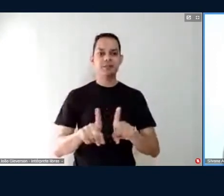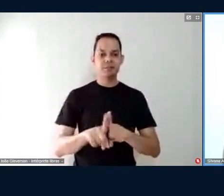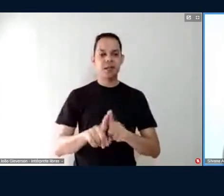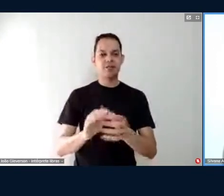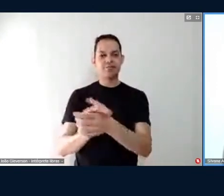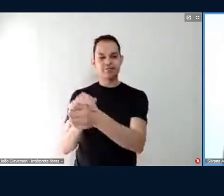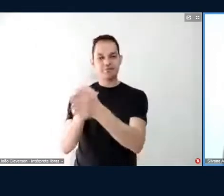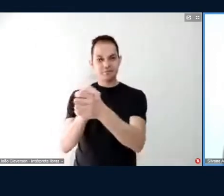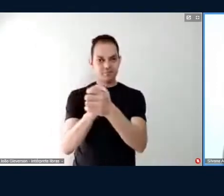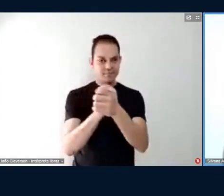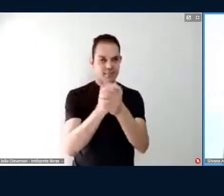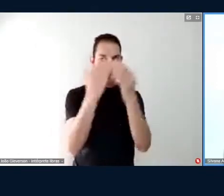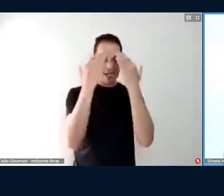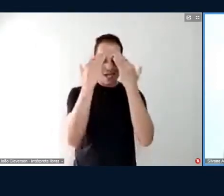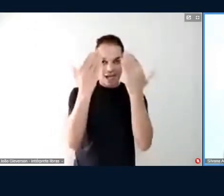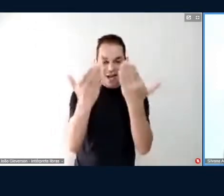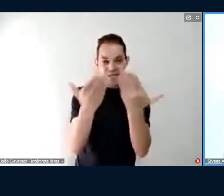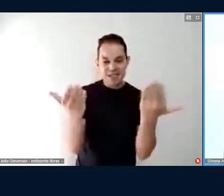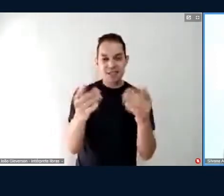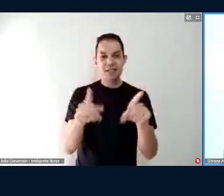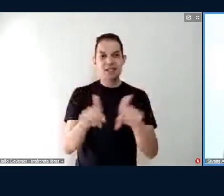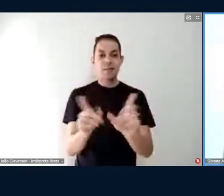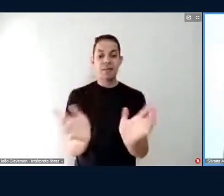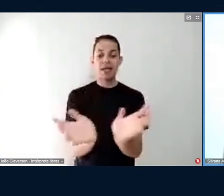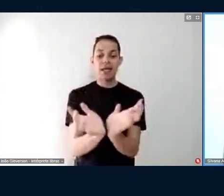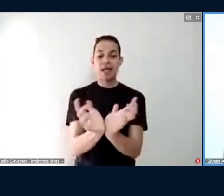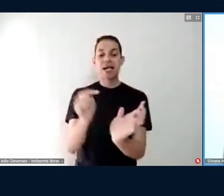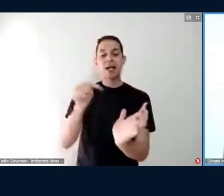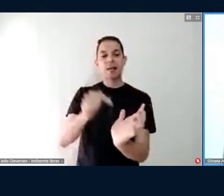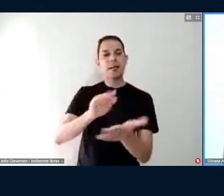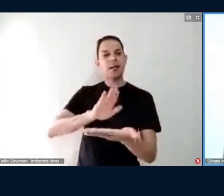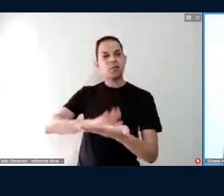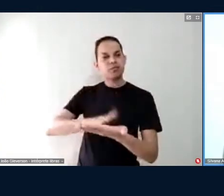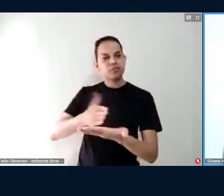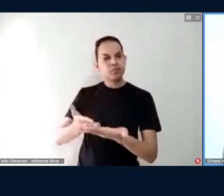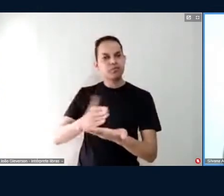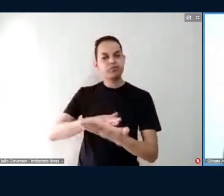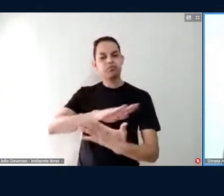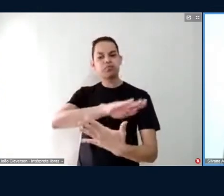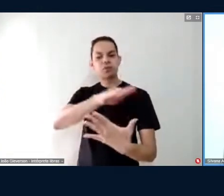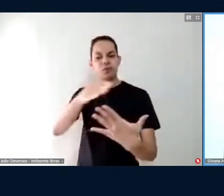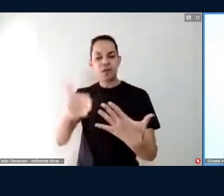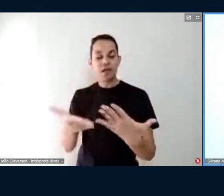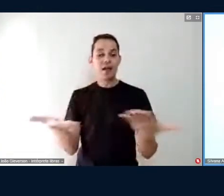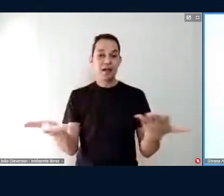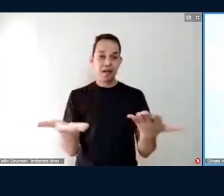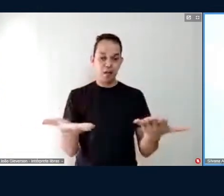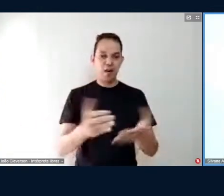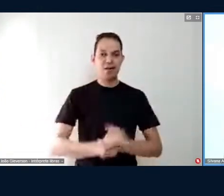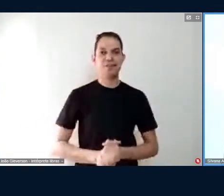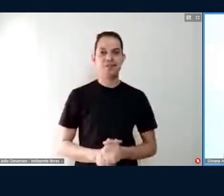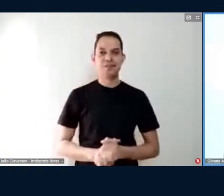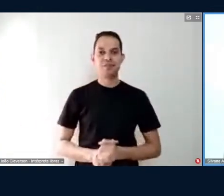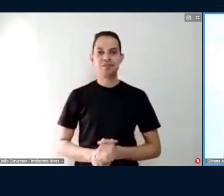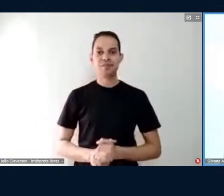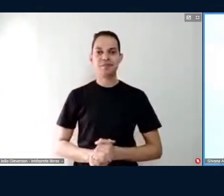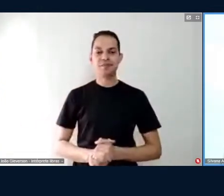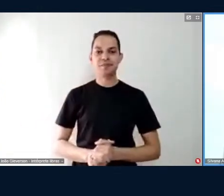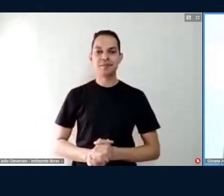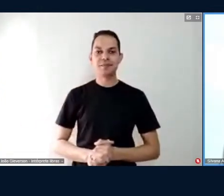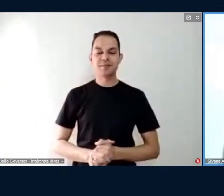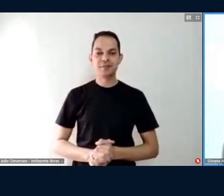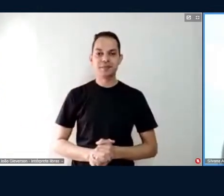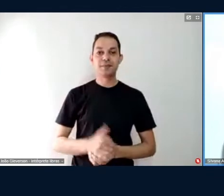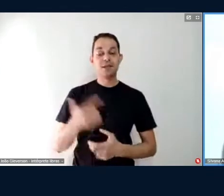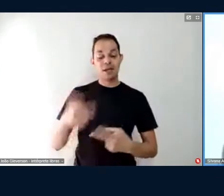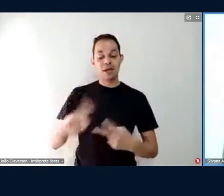agradeço também a equipe de intérpretes que nos acompanha nesse momento. Segundo